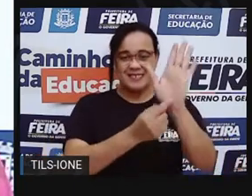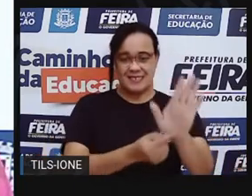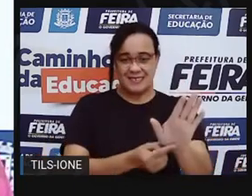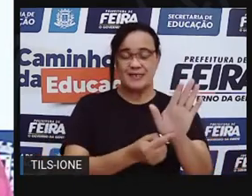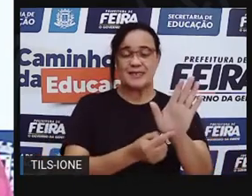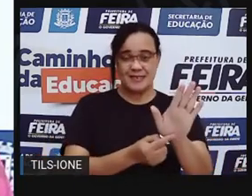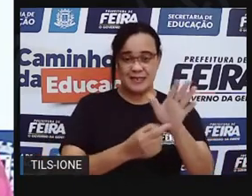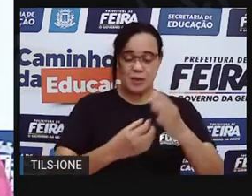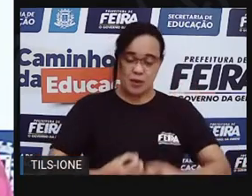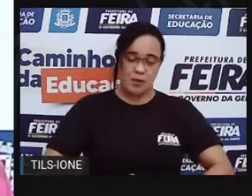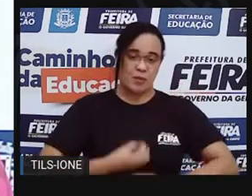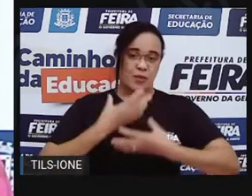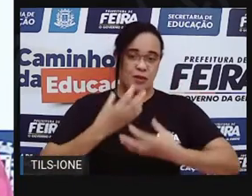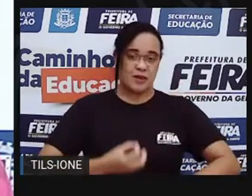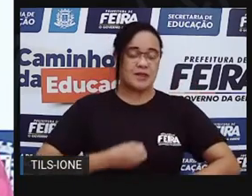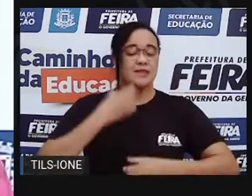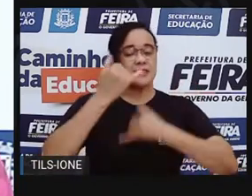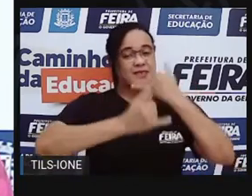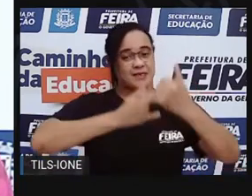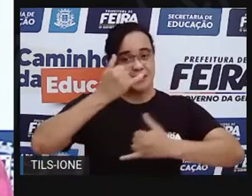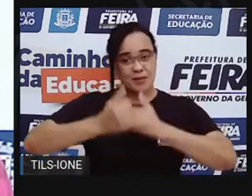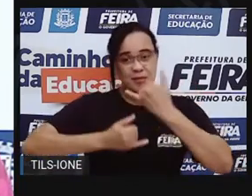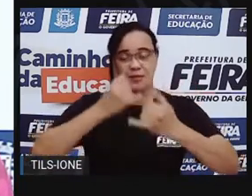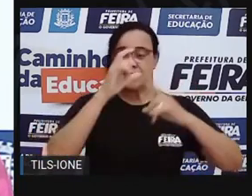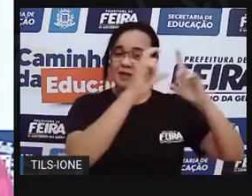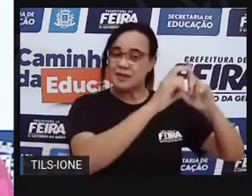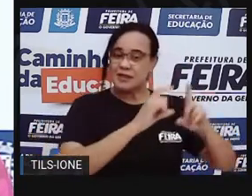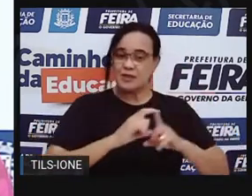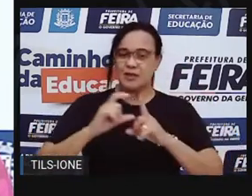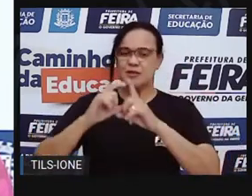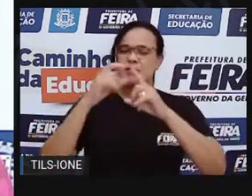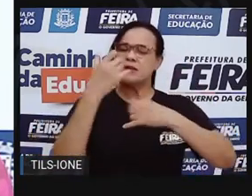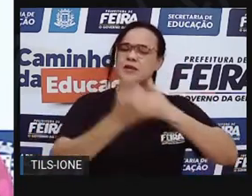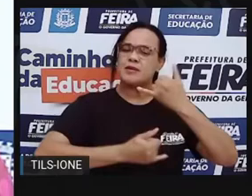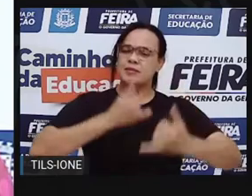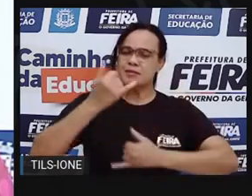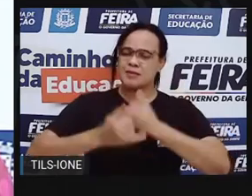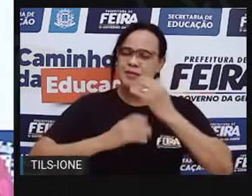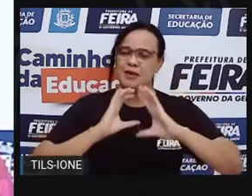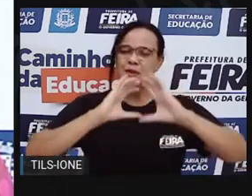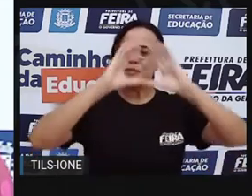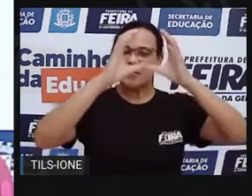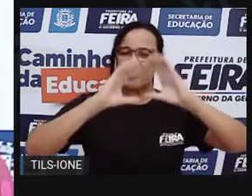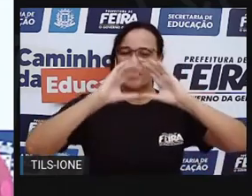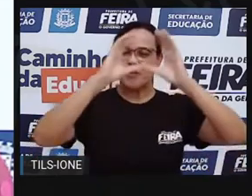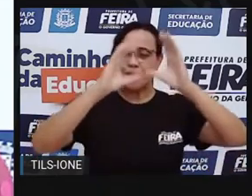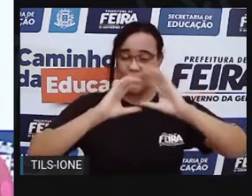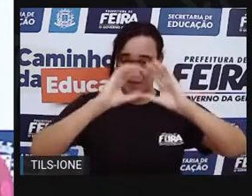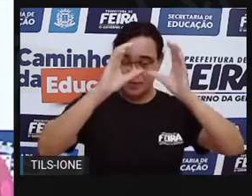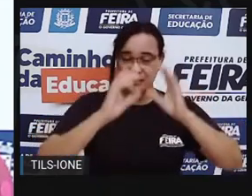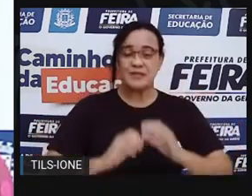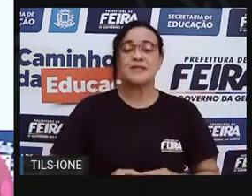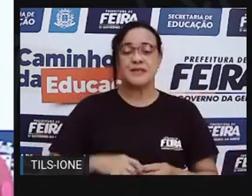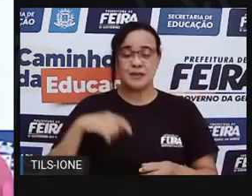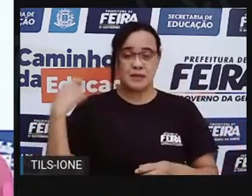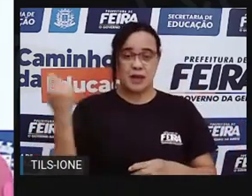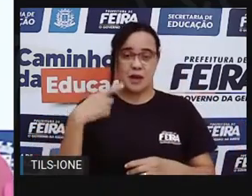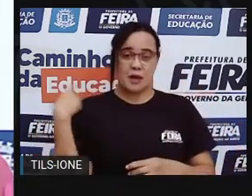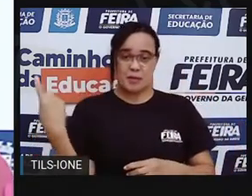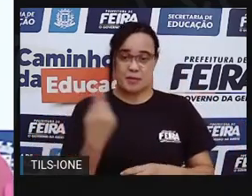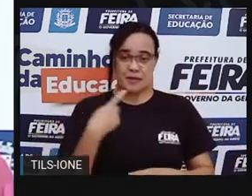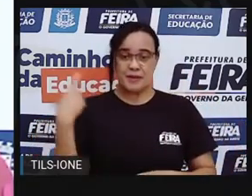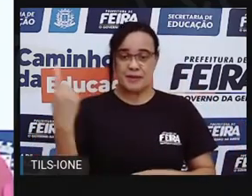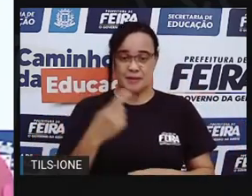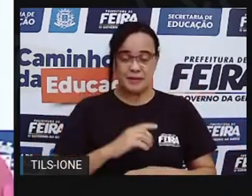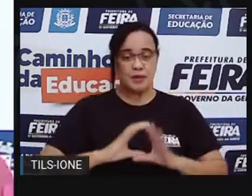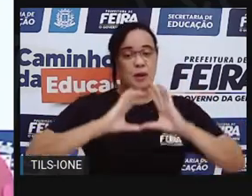Poesia é brincar com as palavras. Como se brinca com bola, papagaio, peão. Só